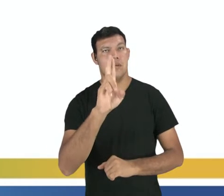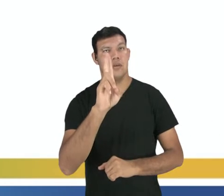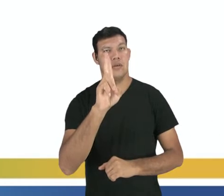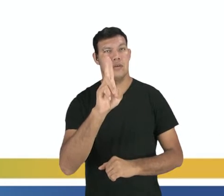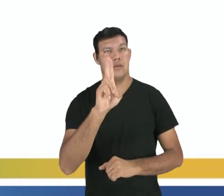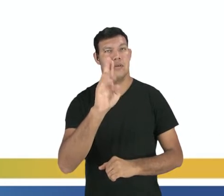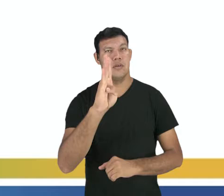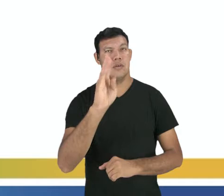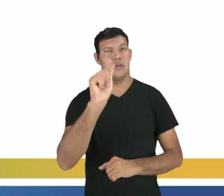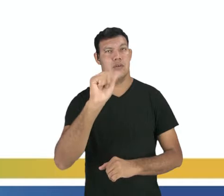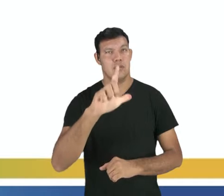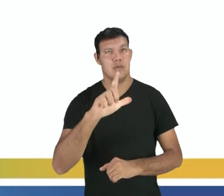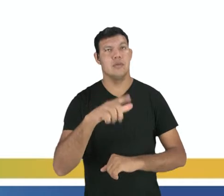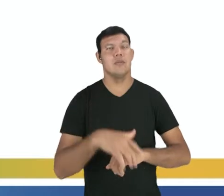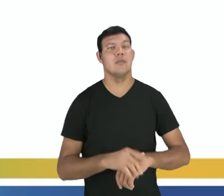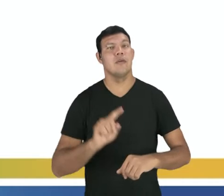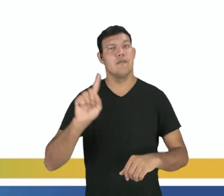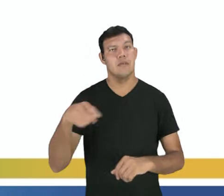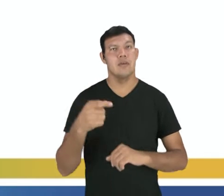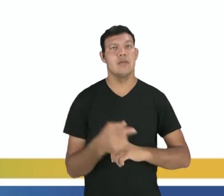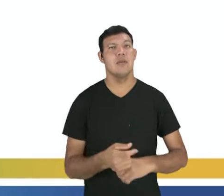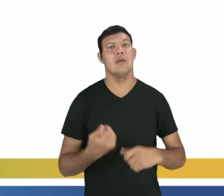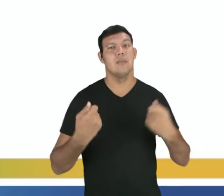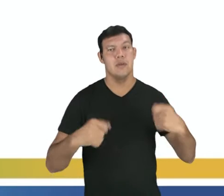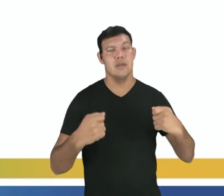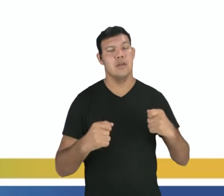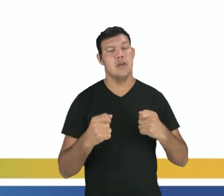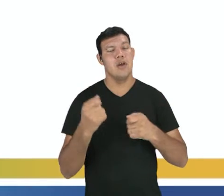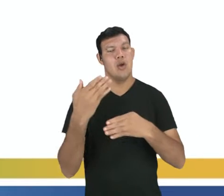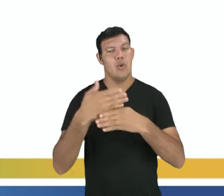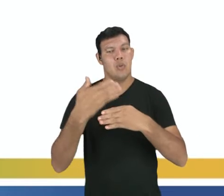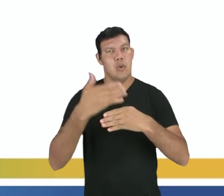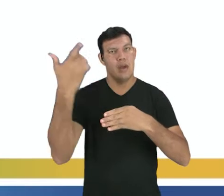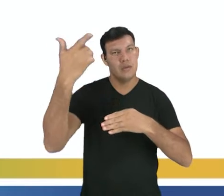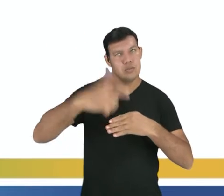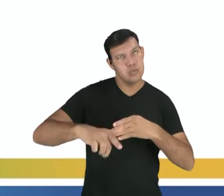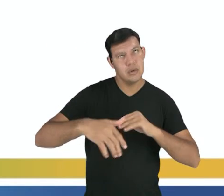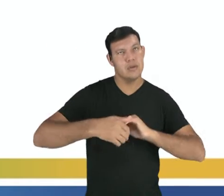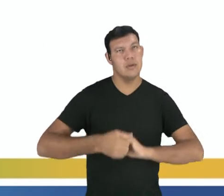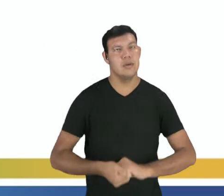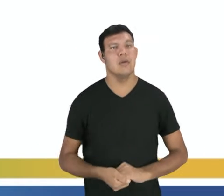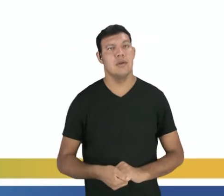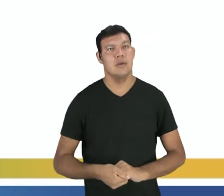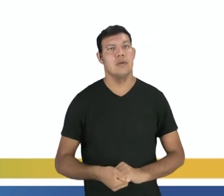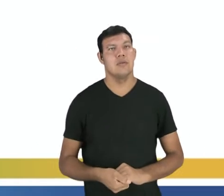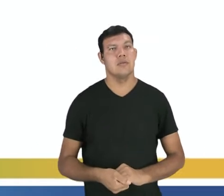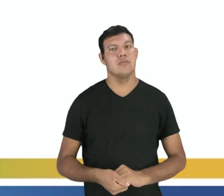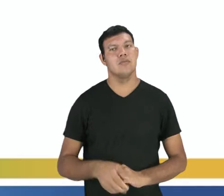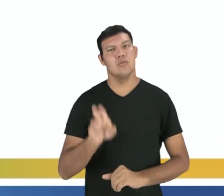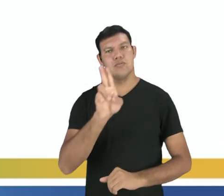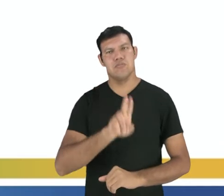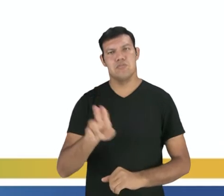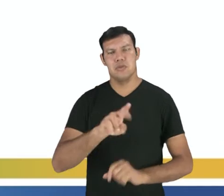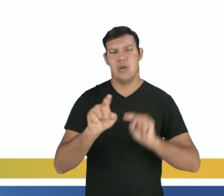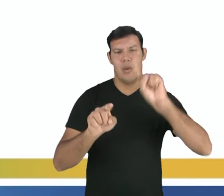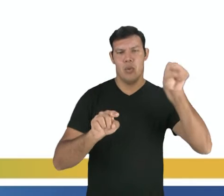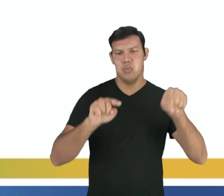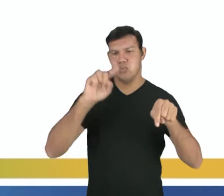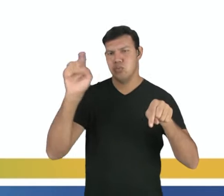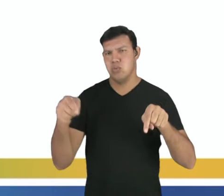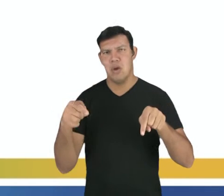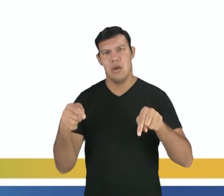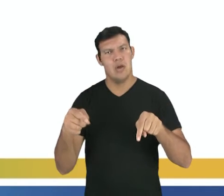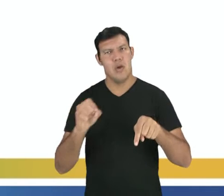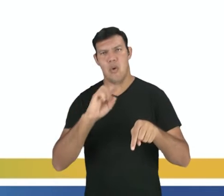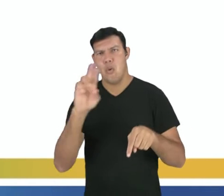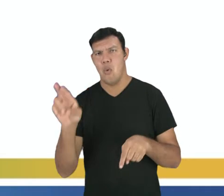termo intercalado aí pode ser separado tanto com vírgula, como você está vendo, com parênteses ou com o travessão. Tanto faz,